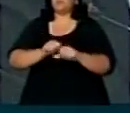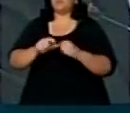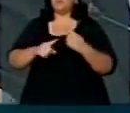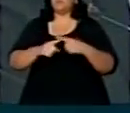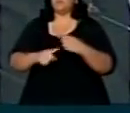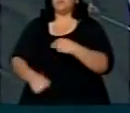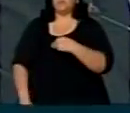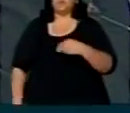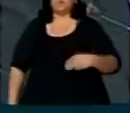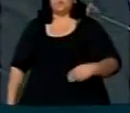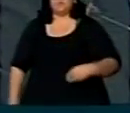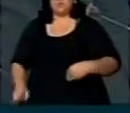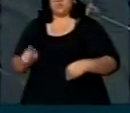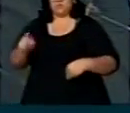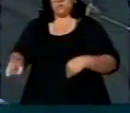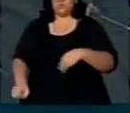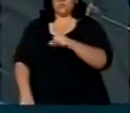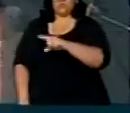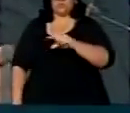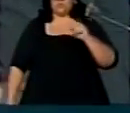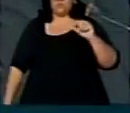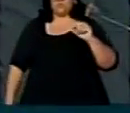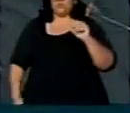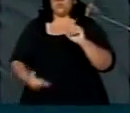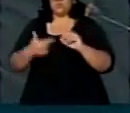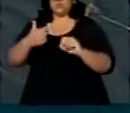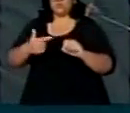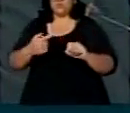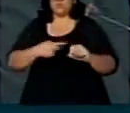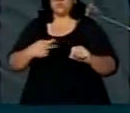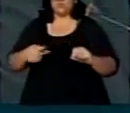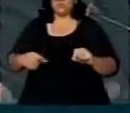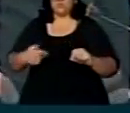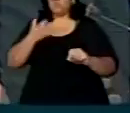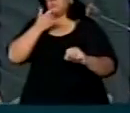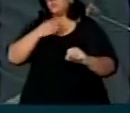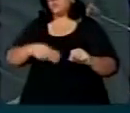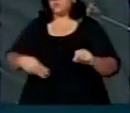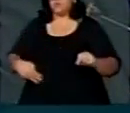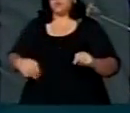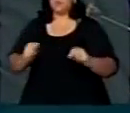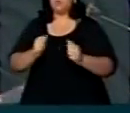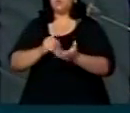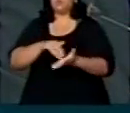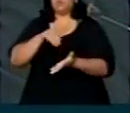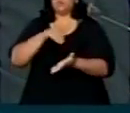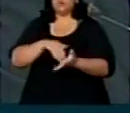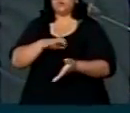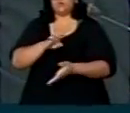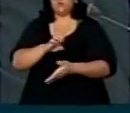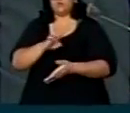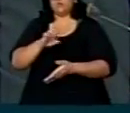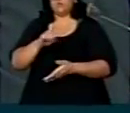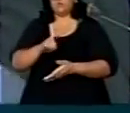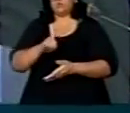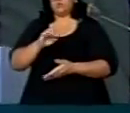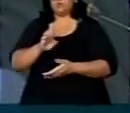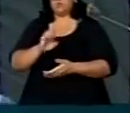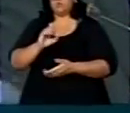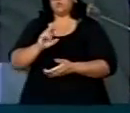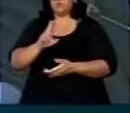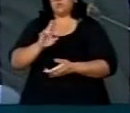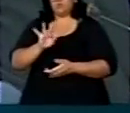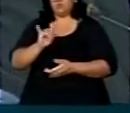ministro escolheu para sua segunda pessoa, para secretário executivo, o doutor Sérgio Danese, que